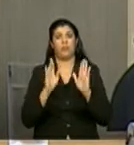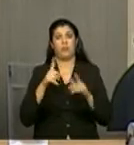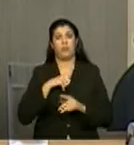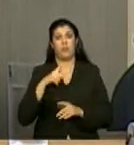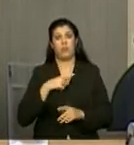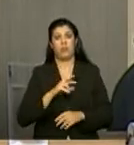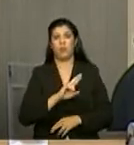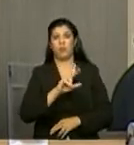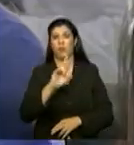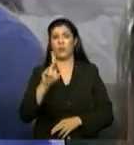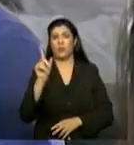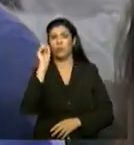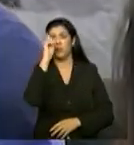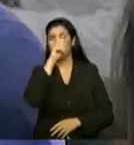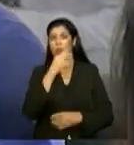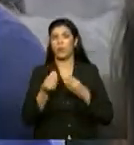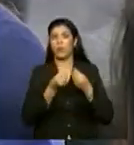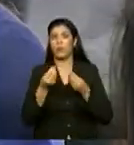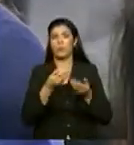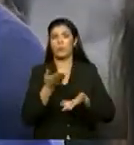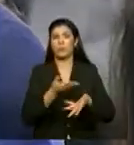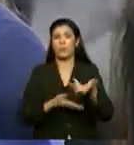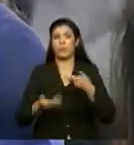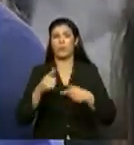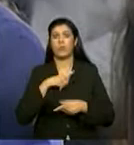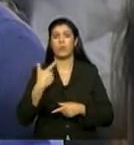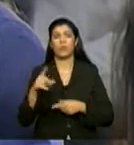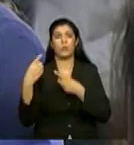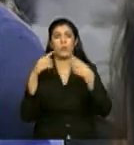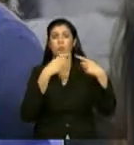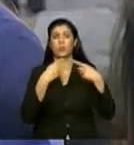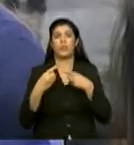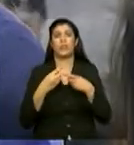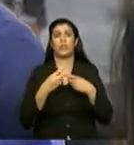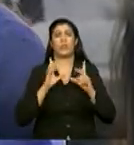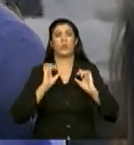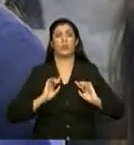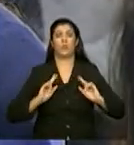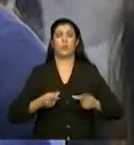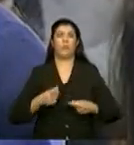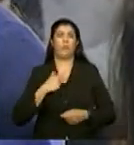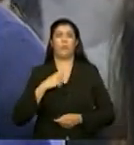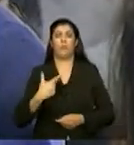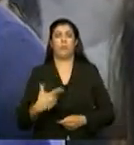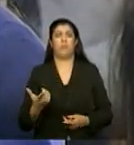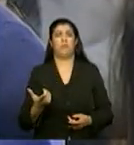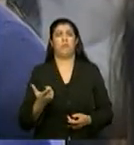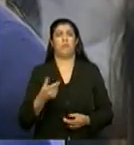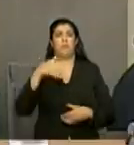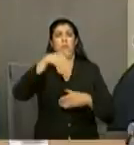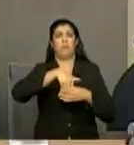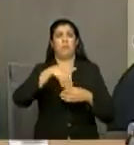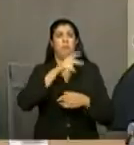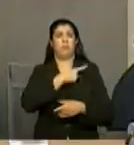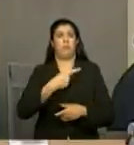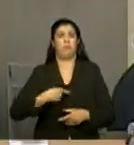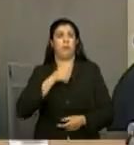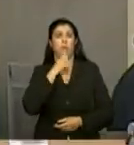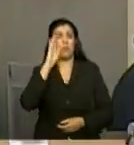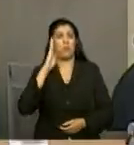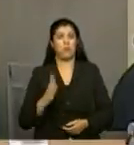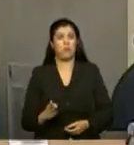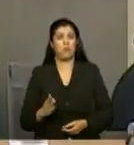enormes dificuldades não havia comissão da verdade não havia debate sobre direitos humanos não havia eleição presidencial